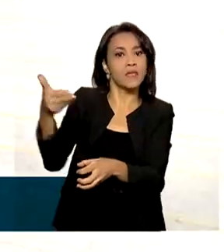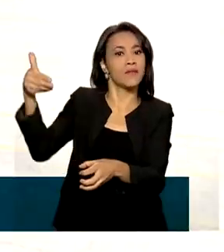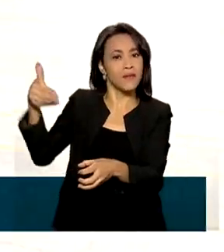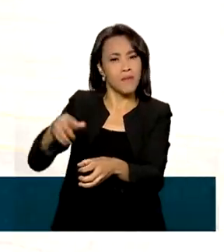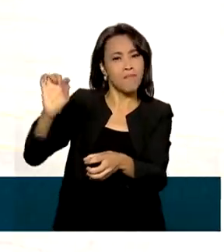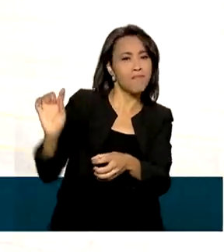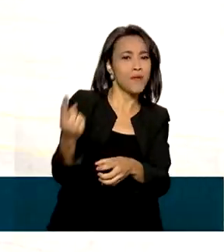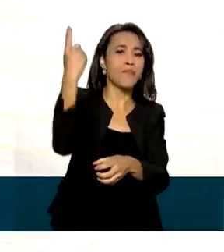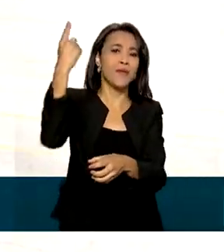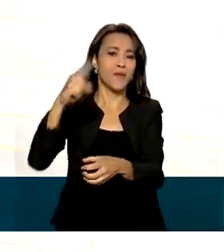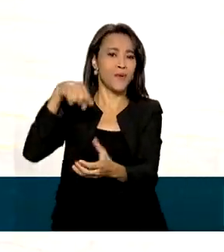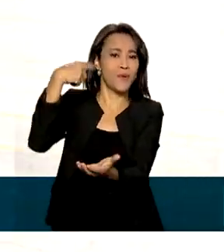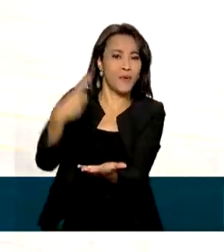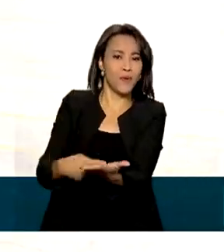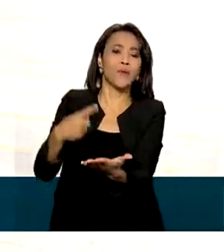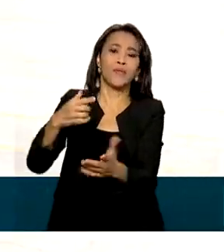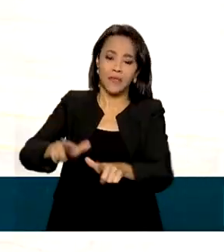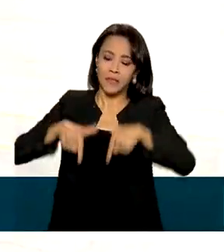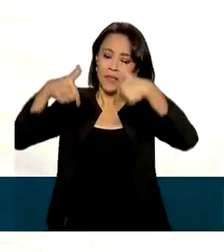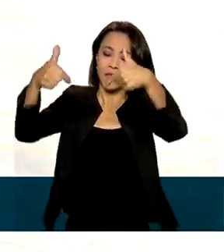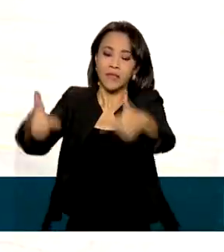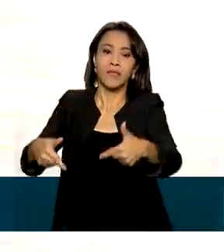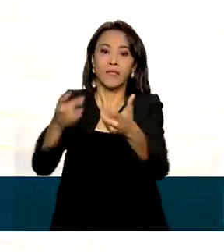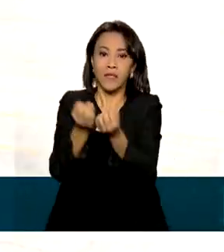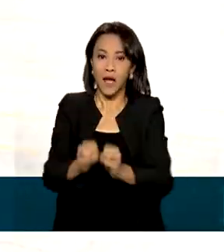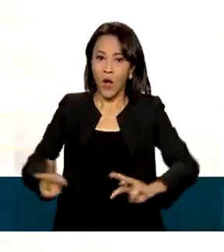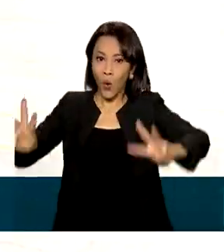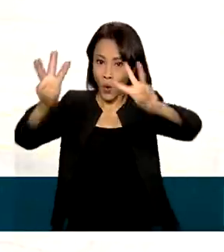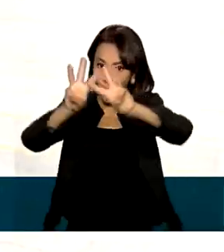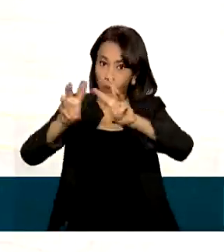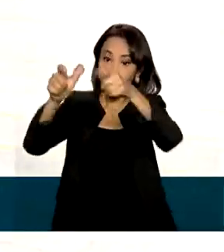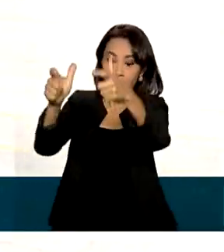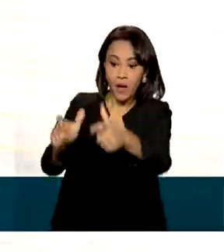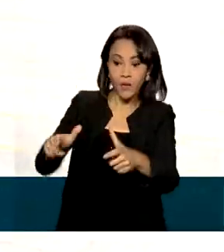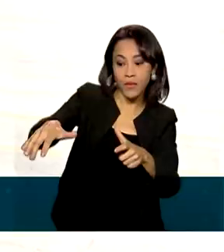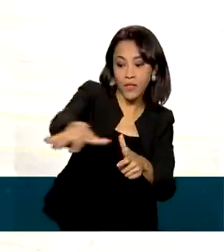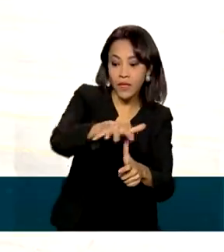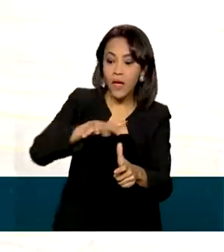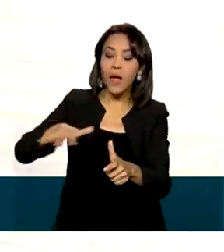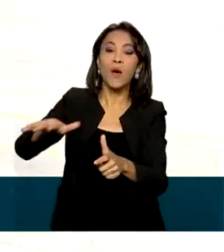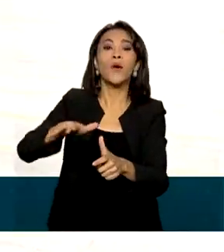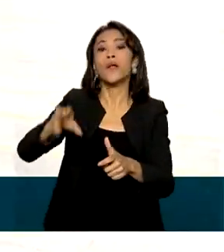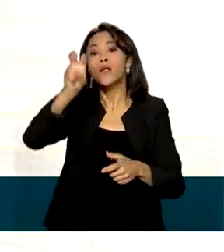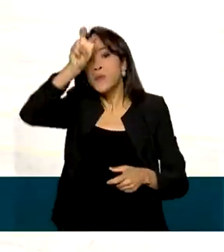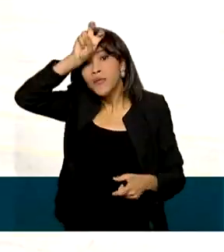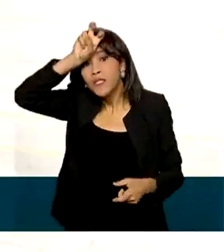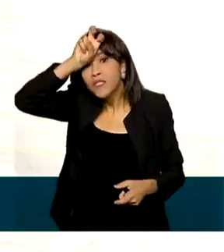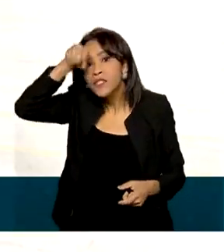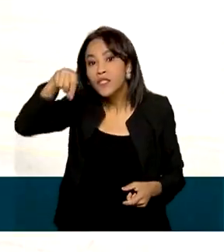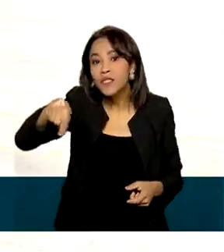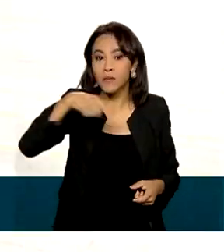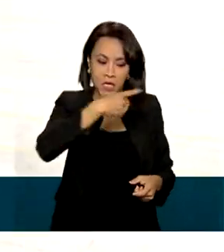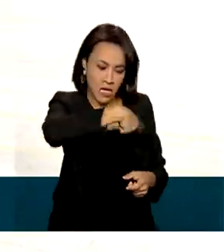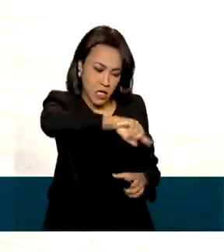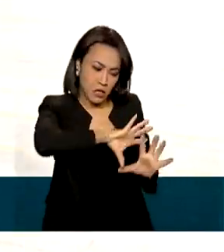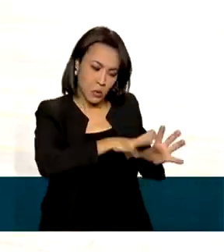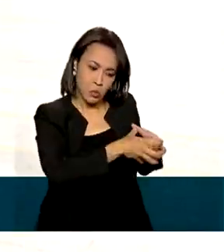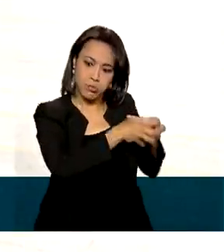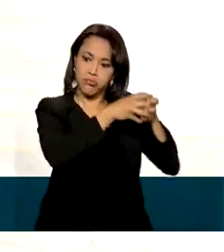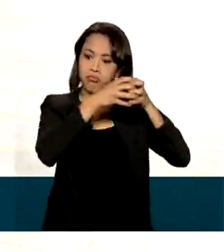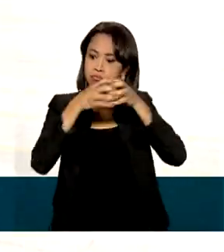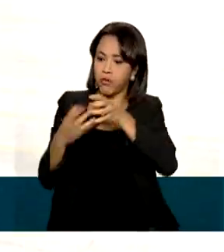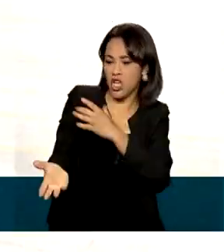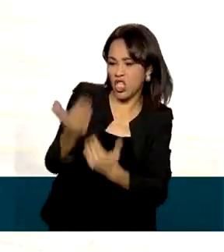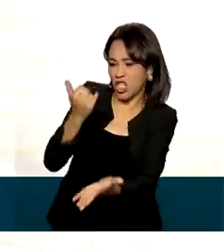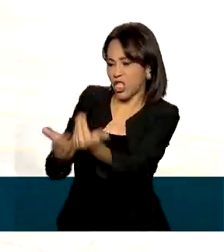primeiras missões da ONU para enfrentar a crise na cidade portuária de Suez no Egito as tropas garantiram